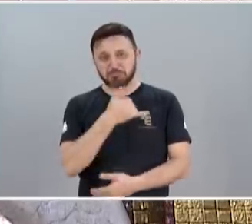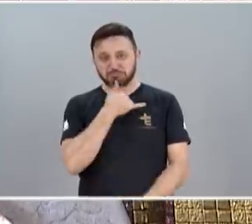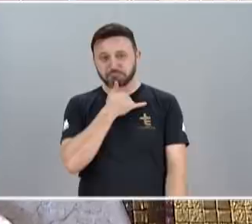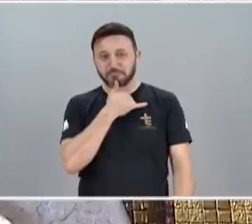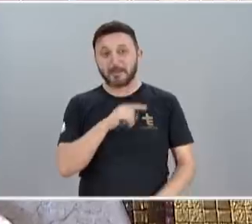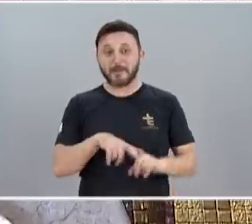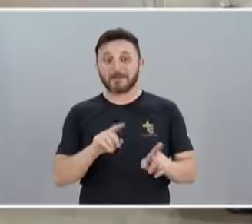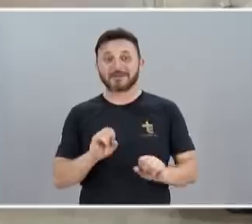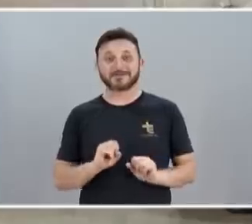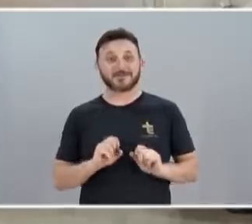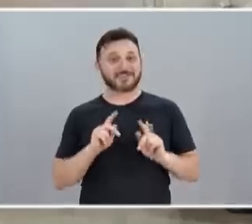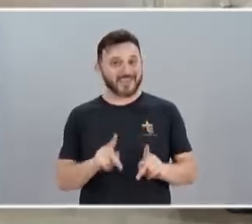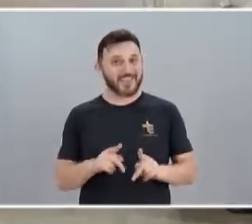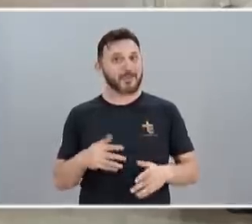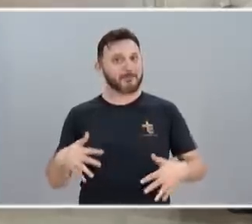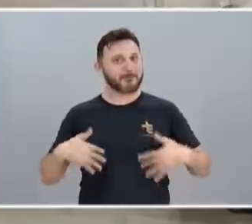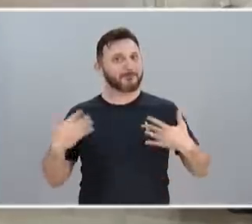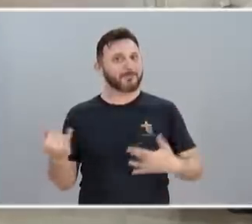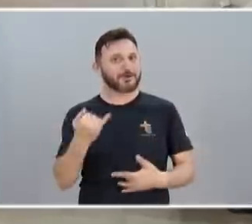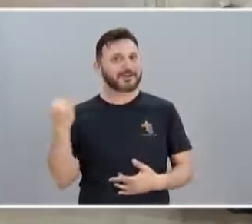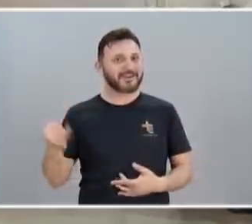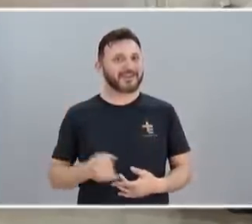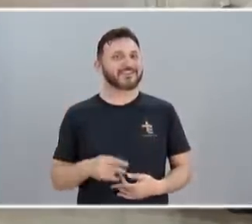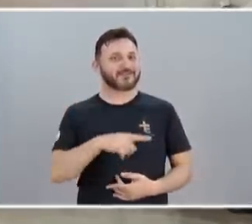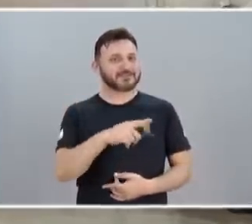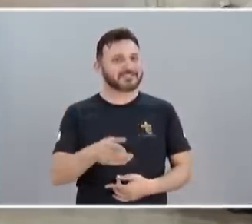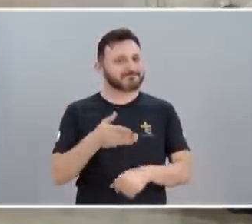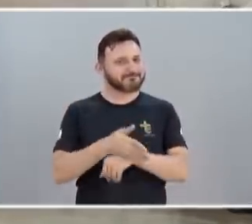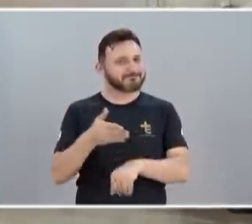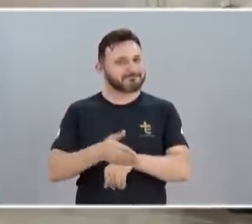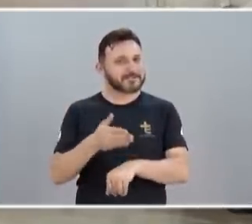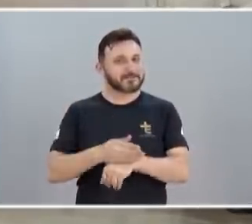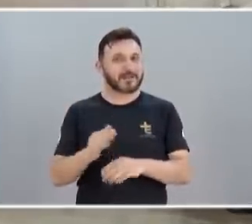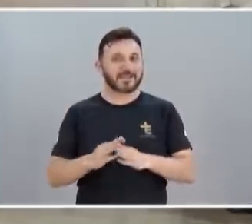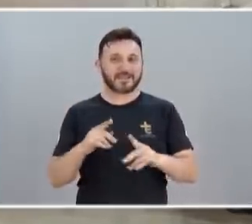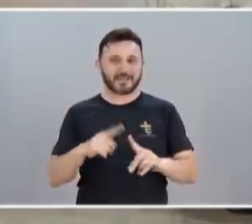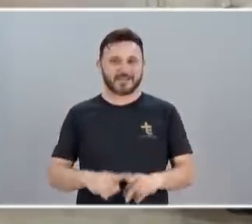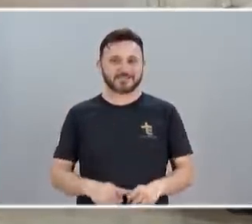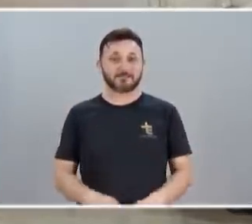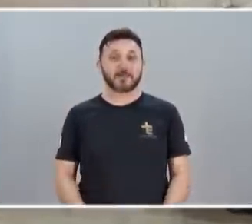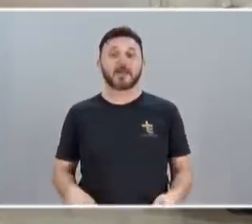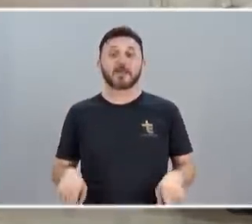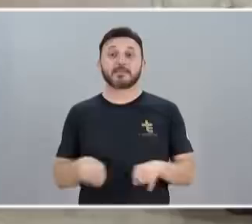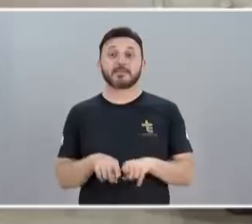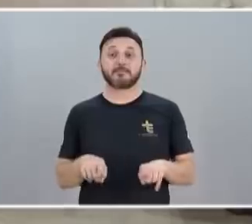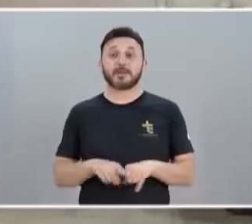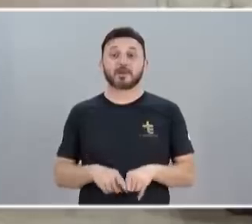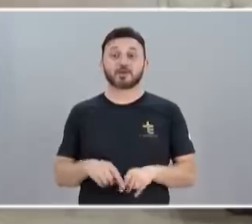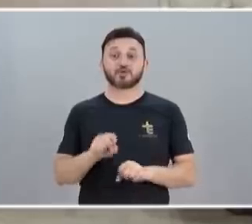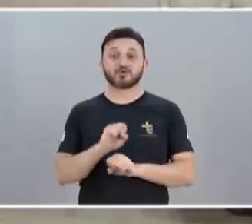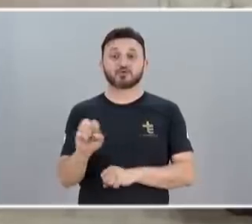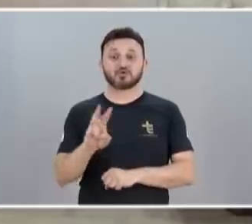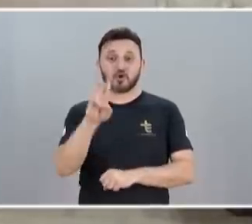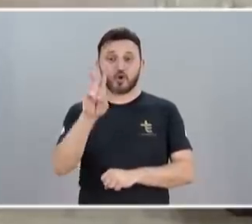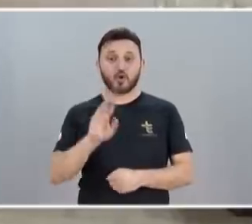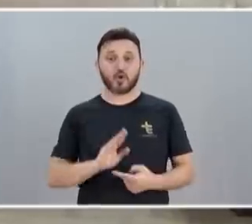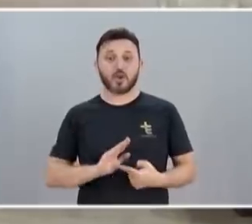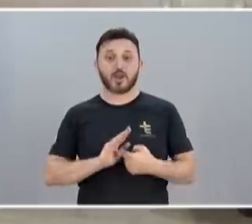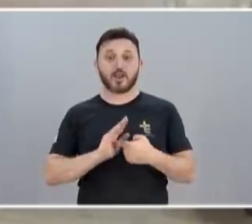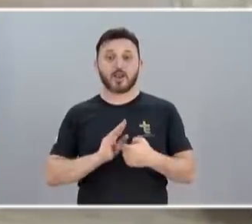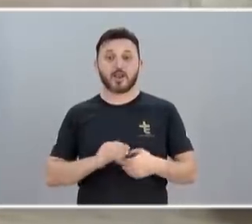da tarde, todo o Brasil, filhos queridos, povo de... E no meio do show, eu vou levar